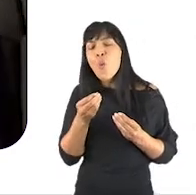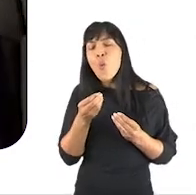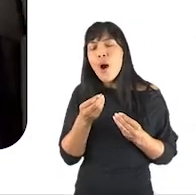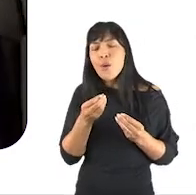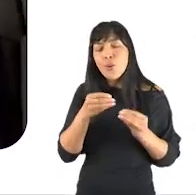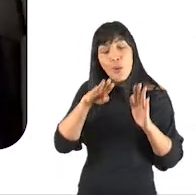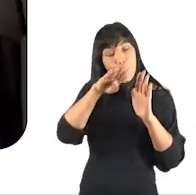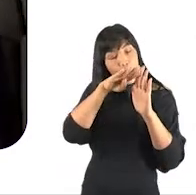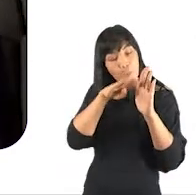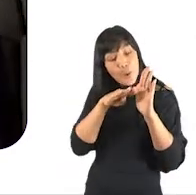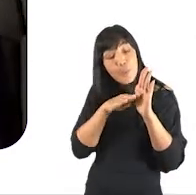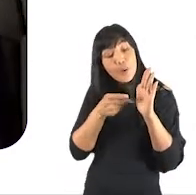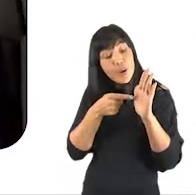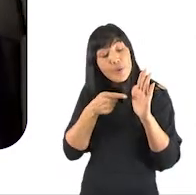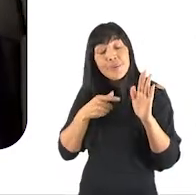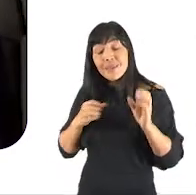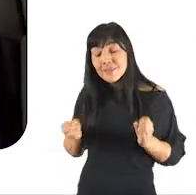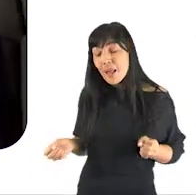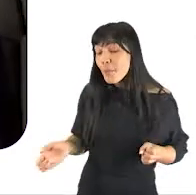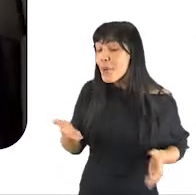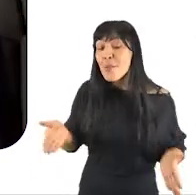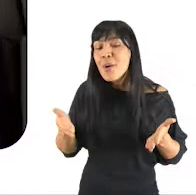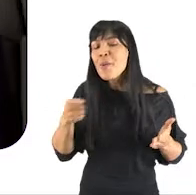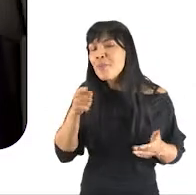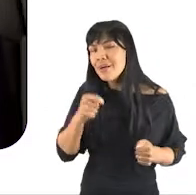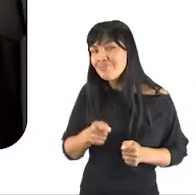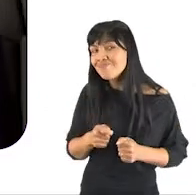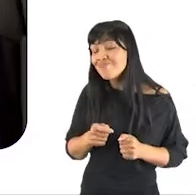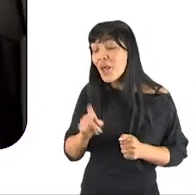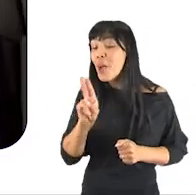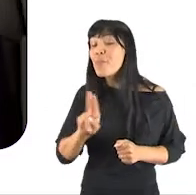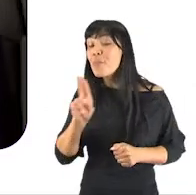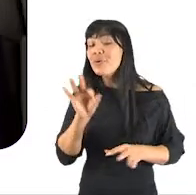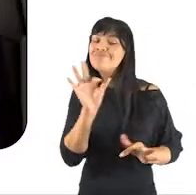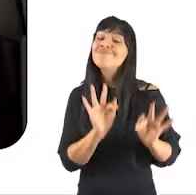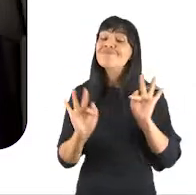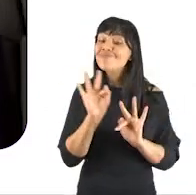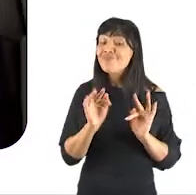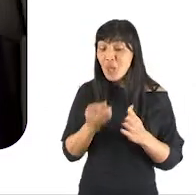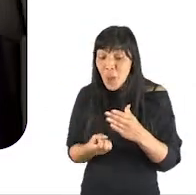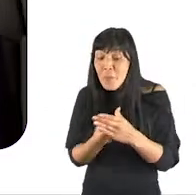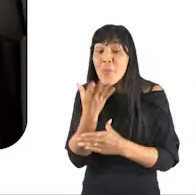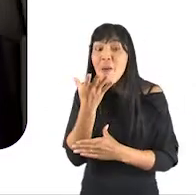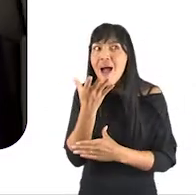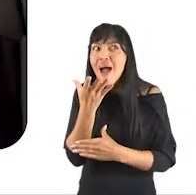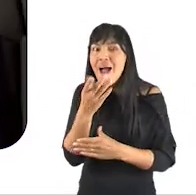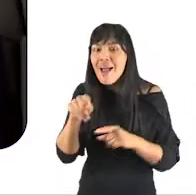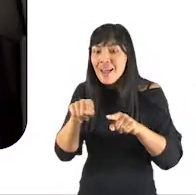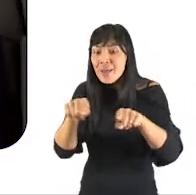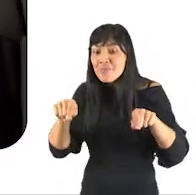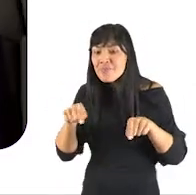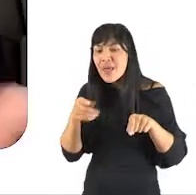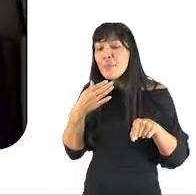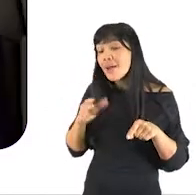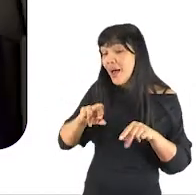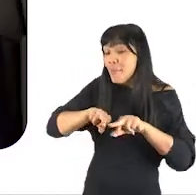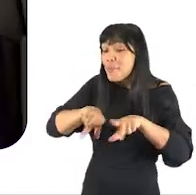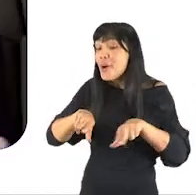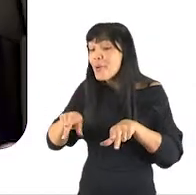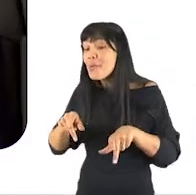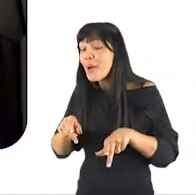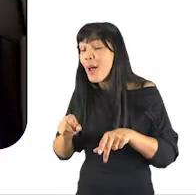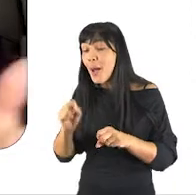programas organizacionais que dão incentivo ao uso da tecnologia, que criam espaço para os